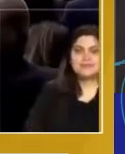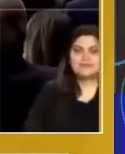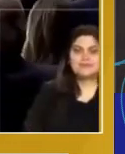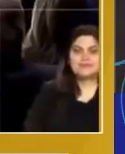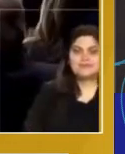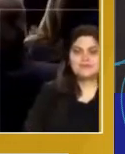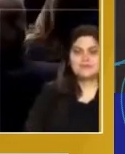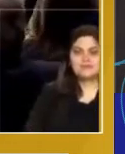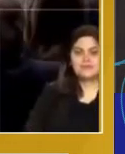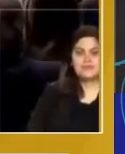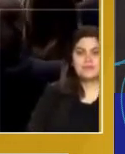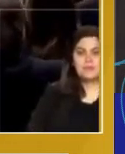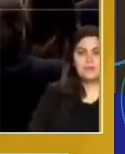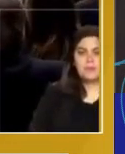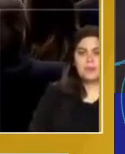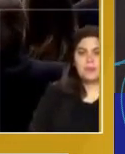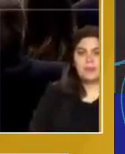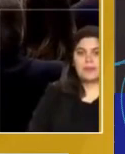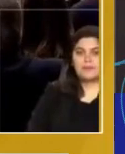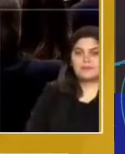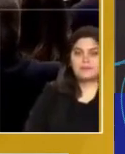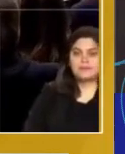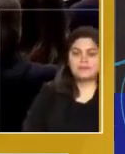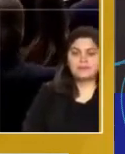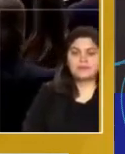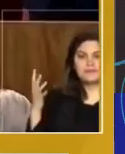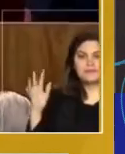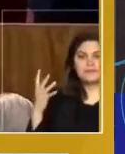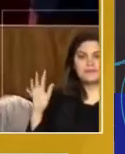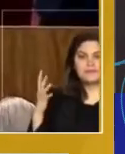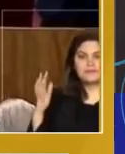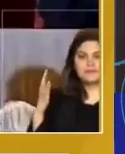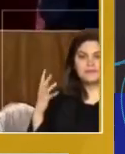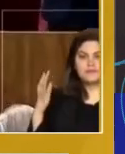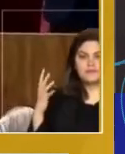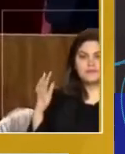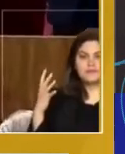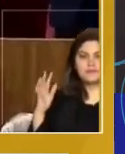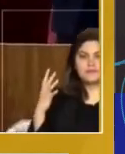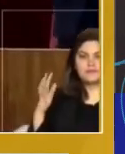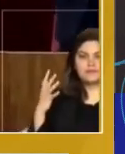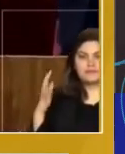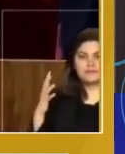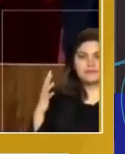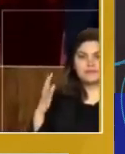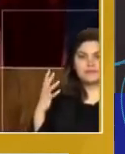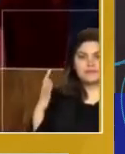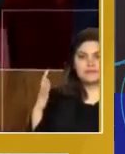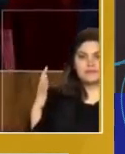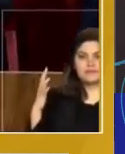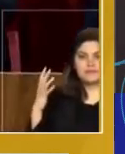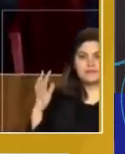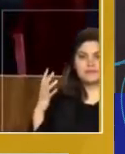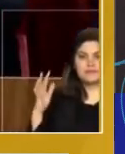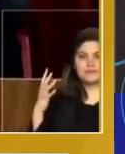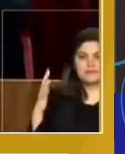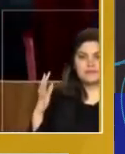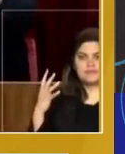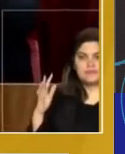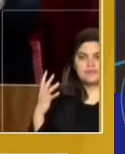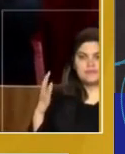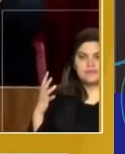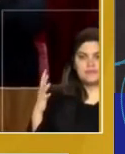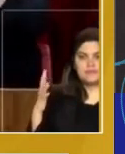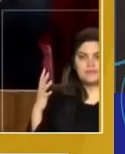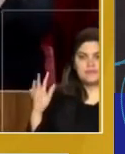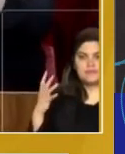emprego, habitação, como se fosse um agente político. Eu acredito que depois de hoje as manifestações elas tendem a